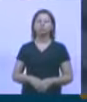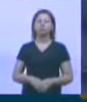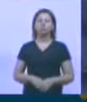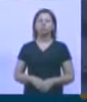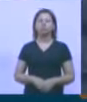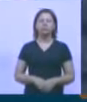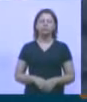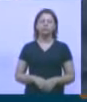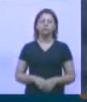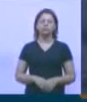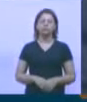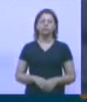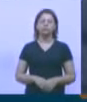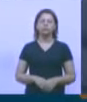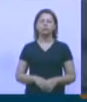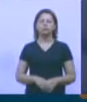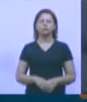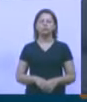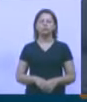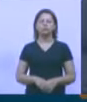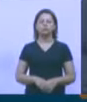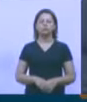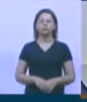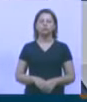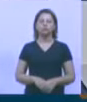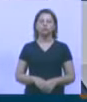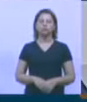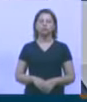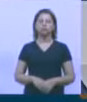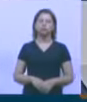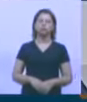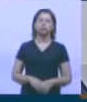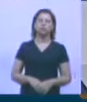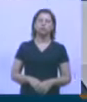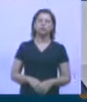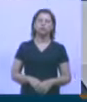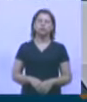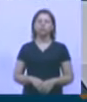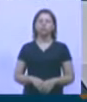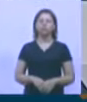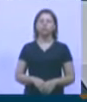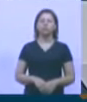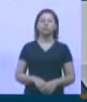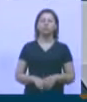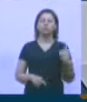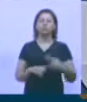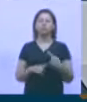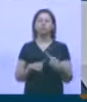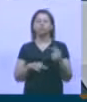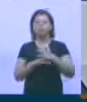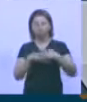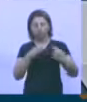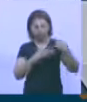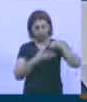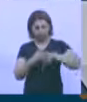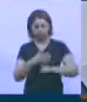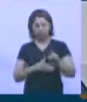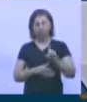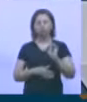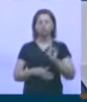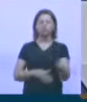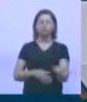not only important, but even according to me, necessary? Porque a cura interior não é só